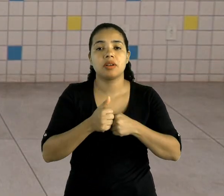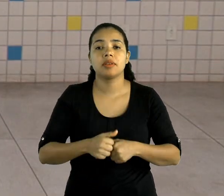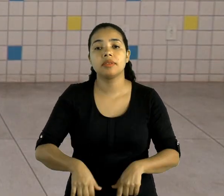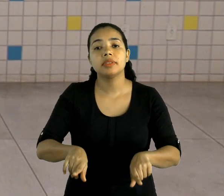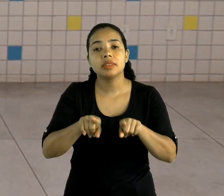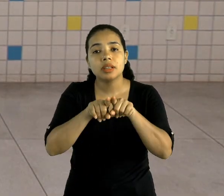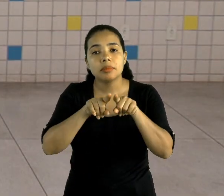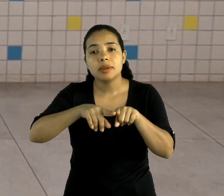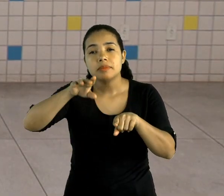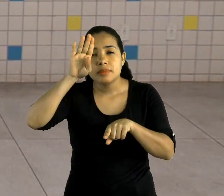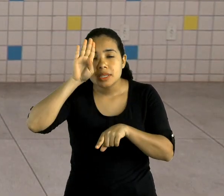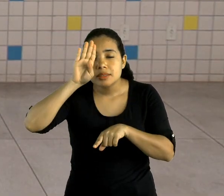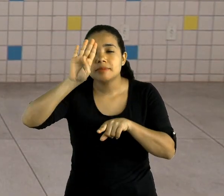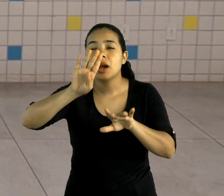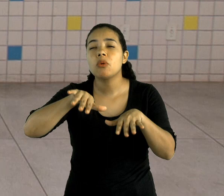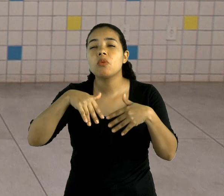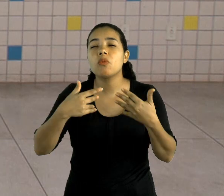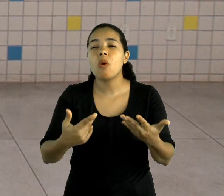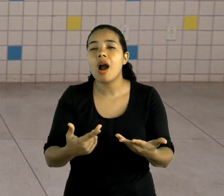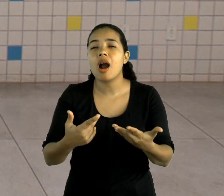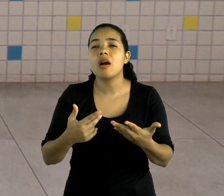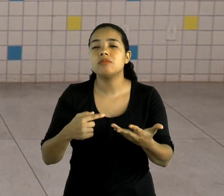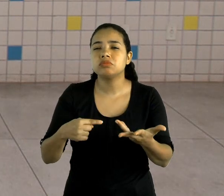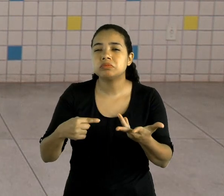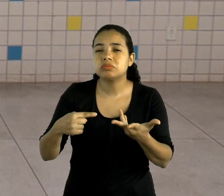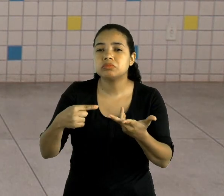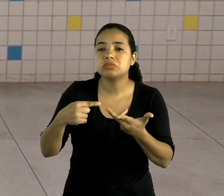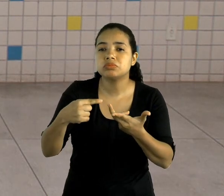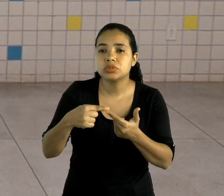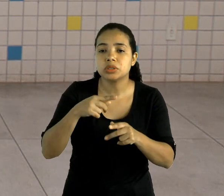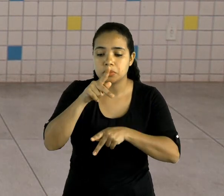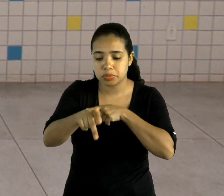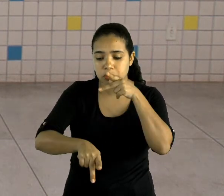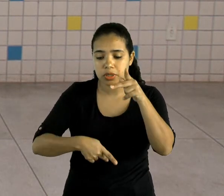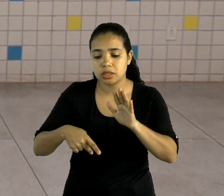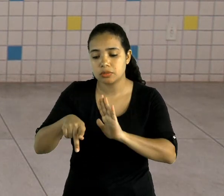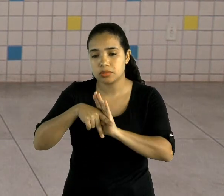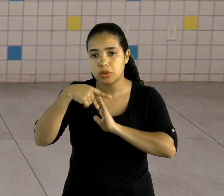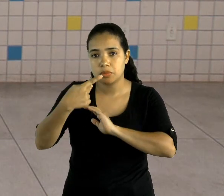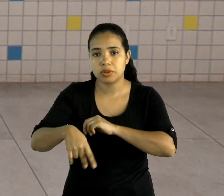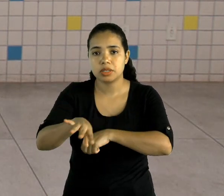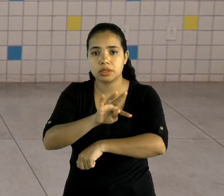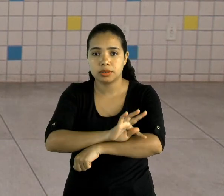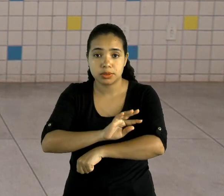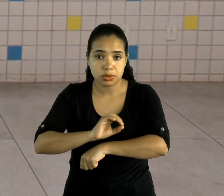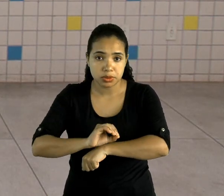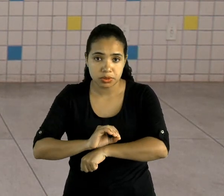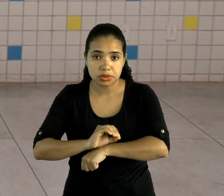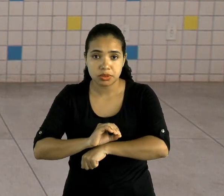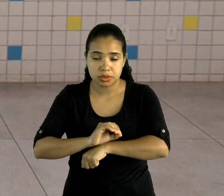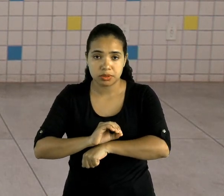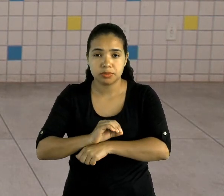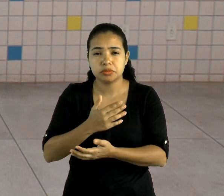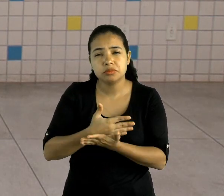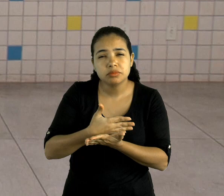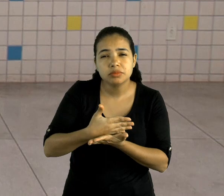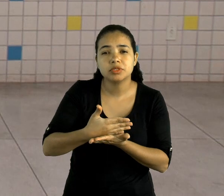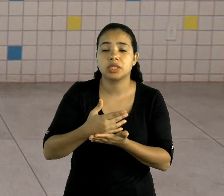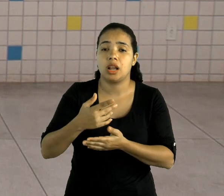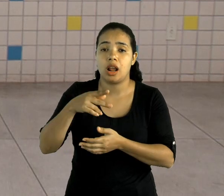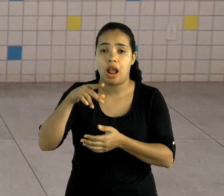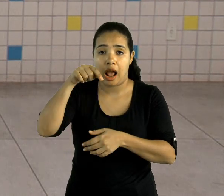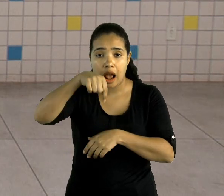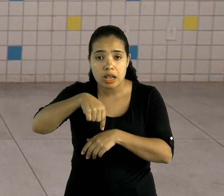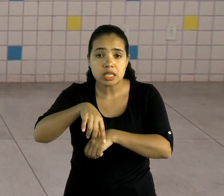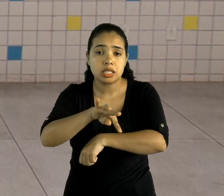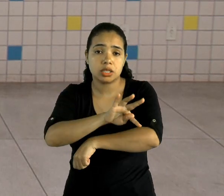principais origens, quais são as principais origens dos povos do Tocantins? Se nós formos, nosso estado,